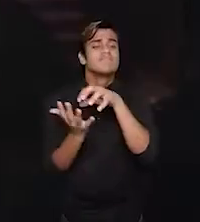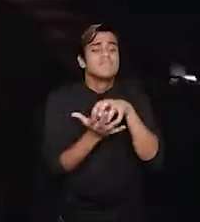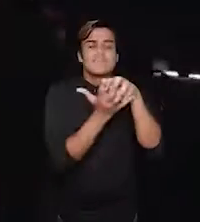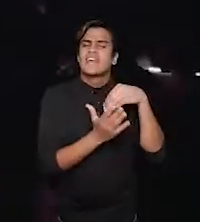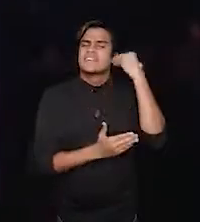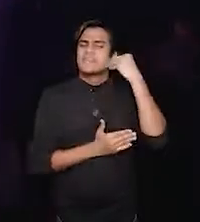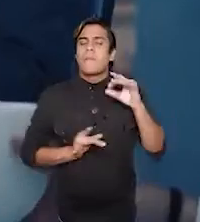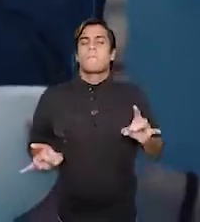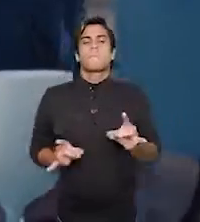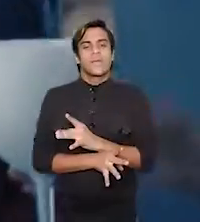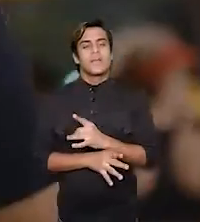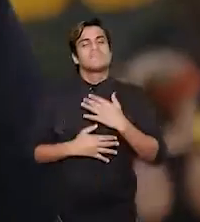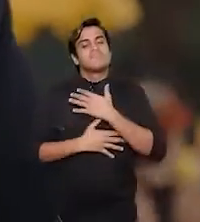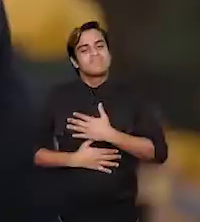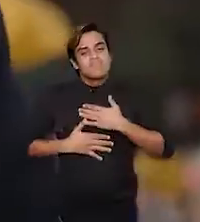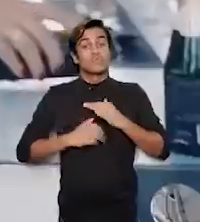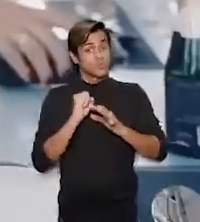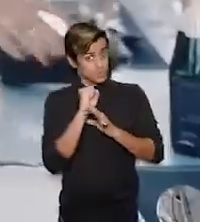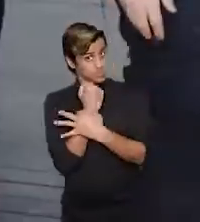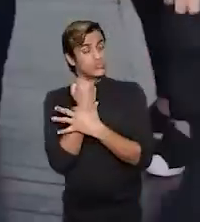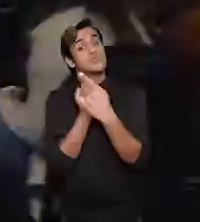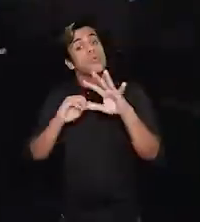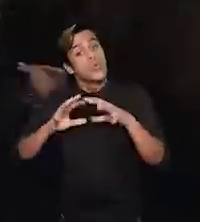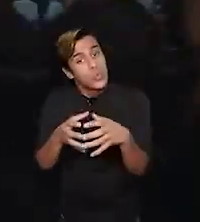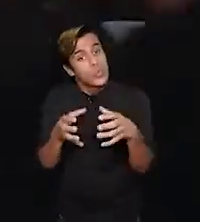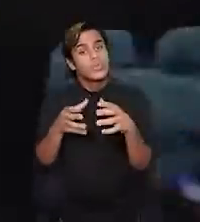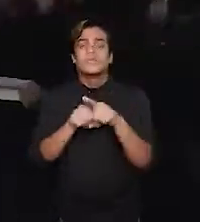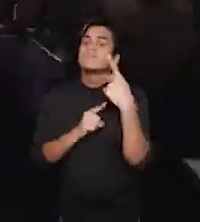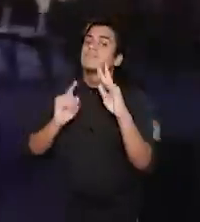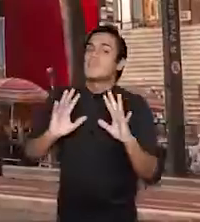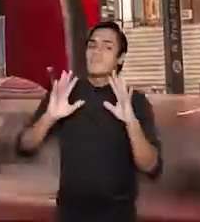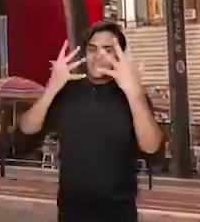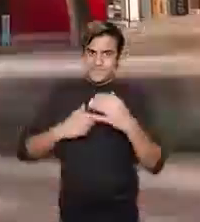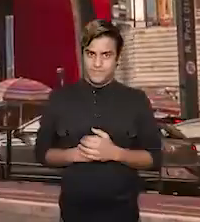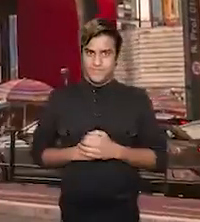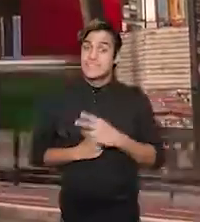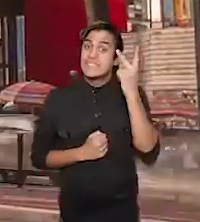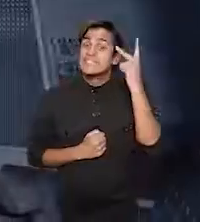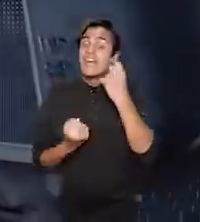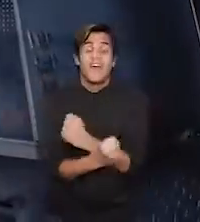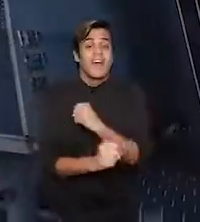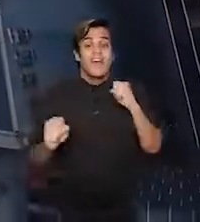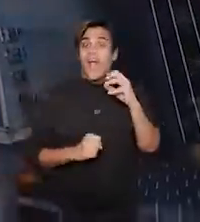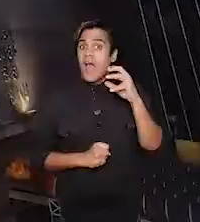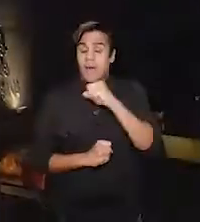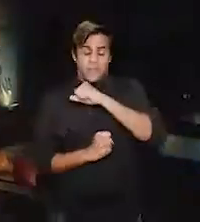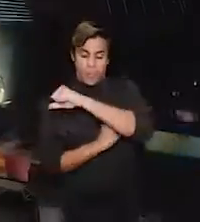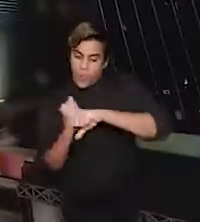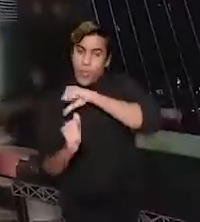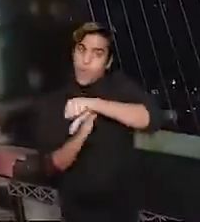experiência completa, com conforto e segurança para o seu grupo e seu evento. Uma grande cidade em constante